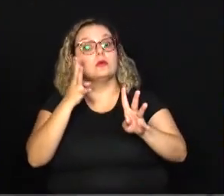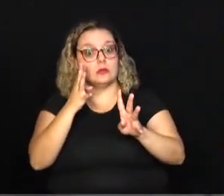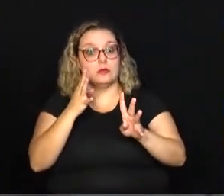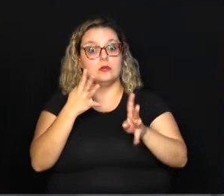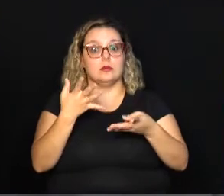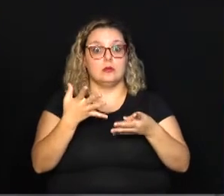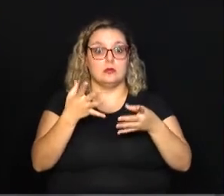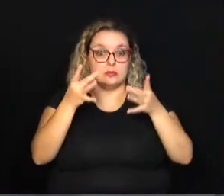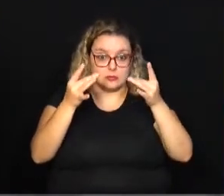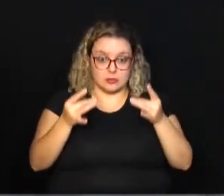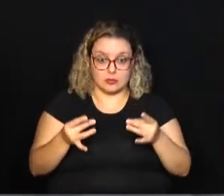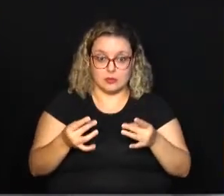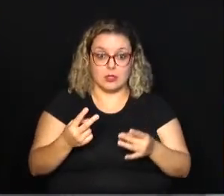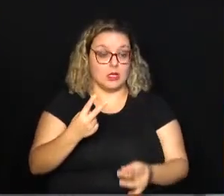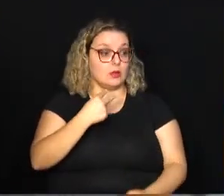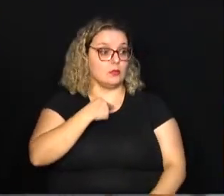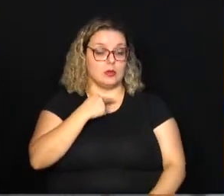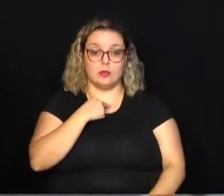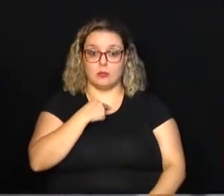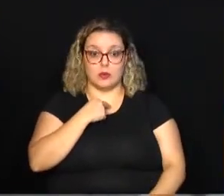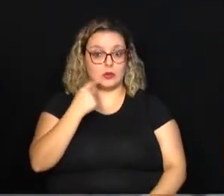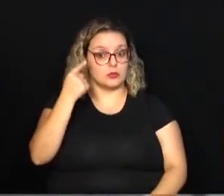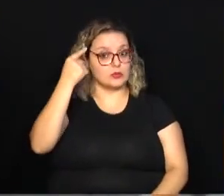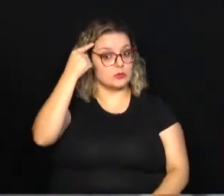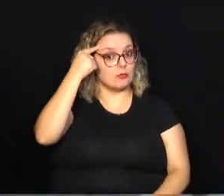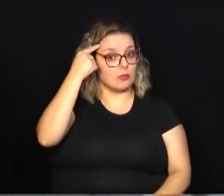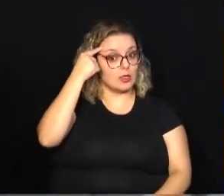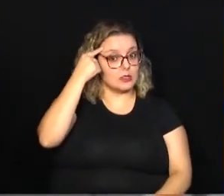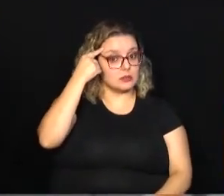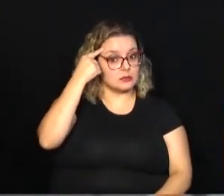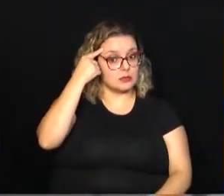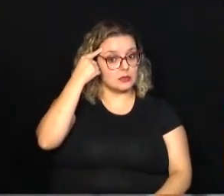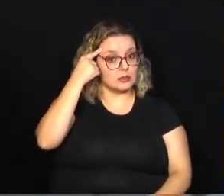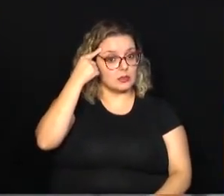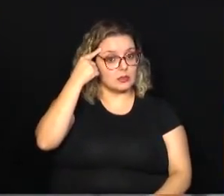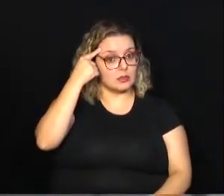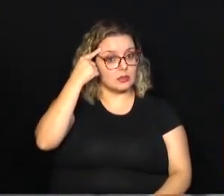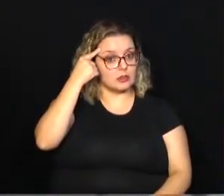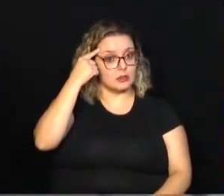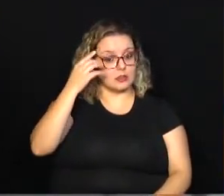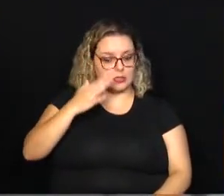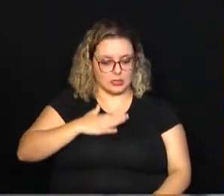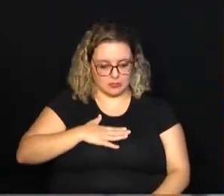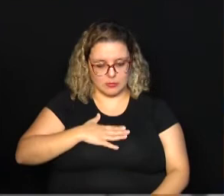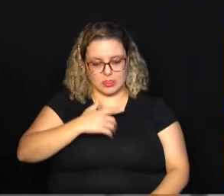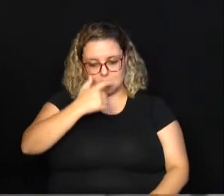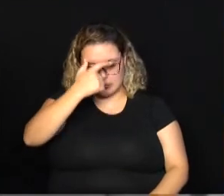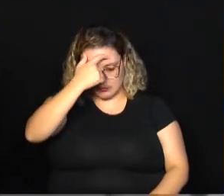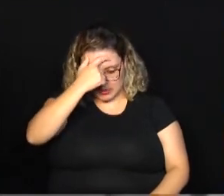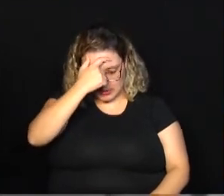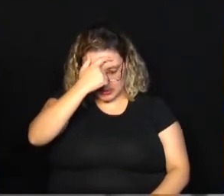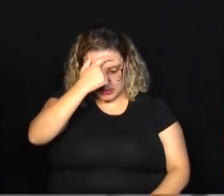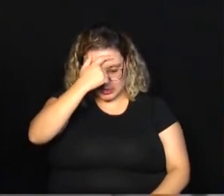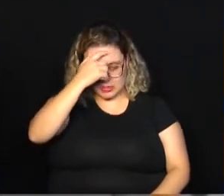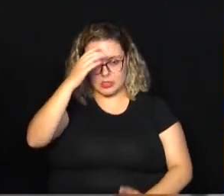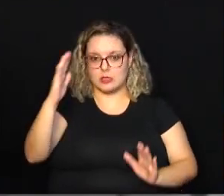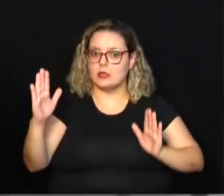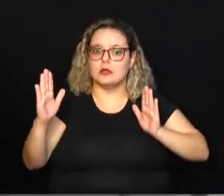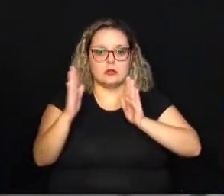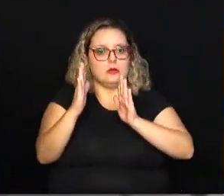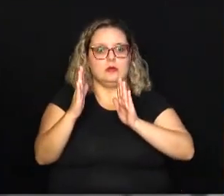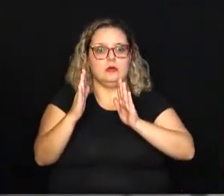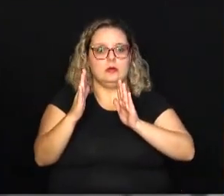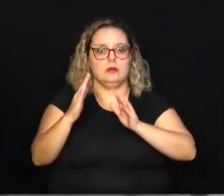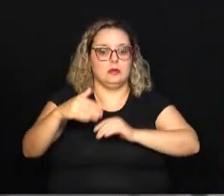casos. Eu não posso imaginar, e faz parte da minha cabeça de médico, que eu vá me defrontar com um cara que chegue